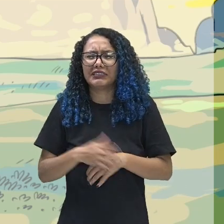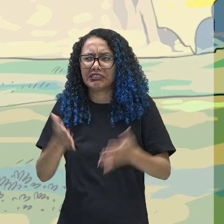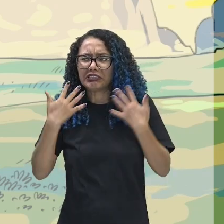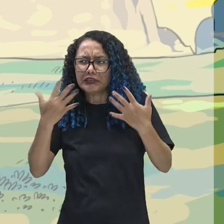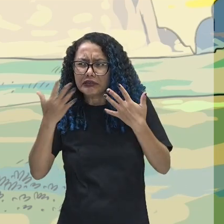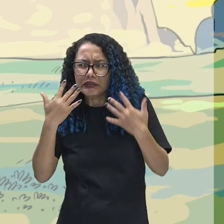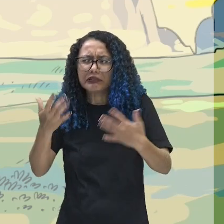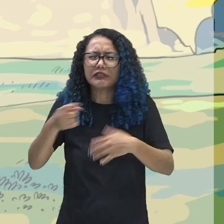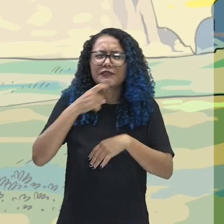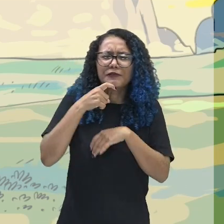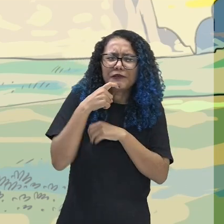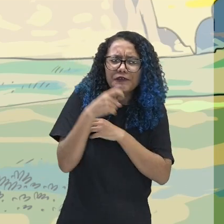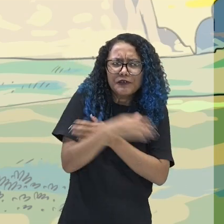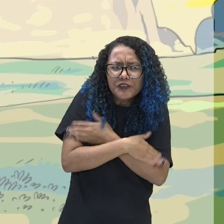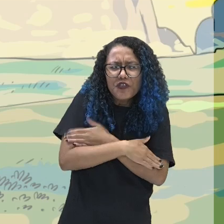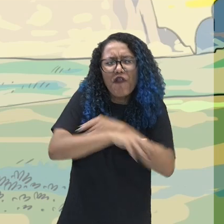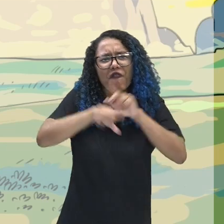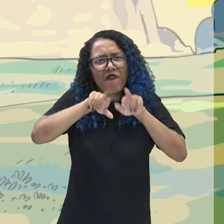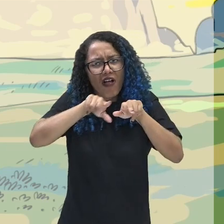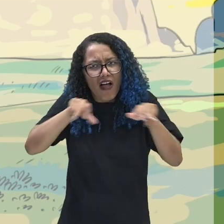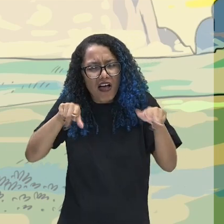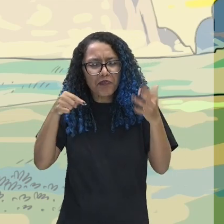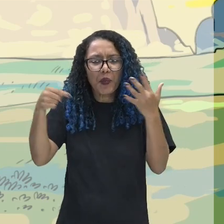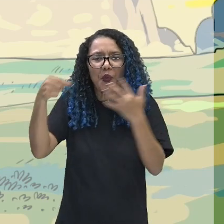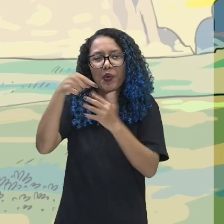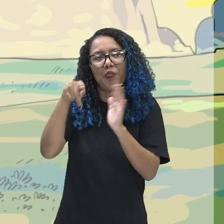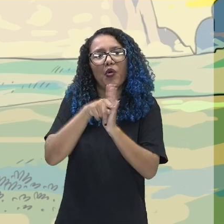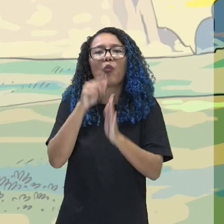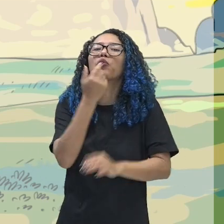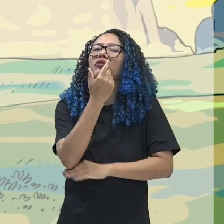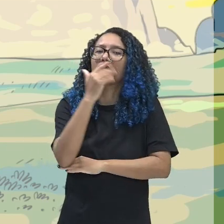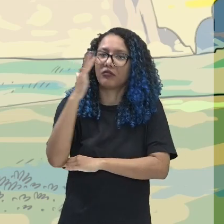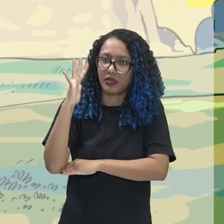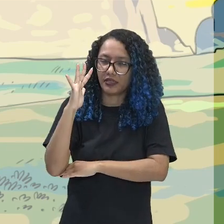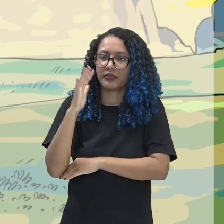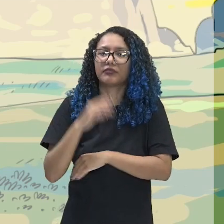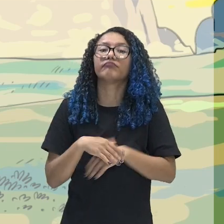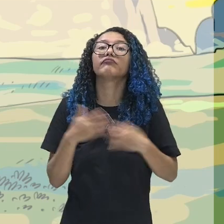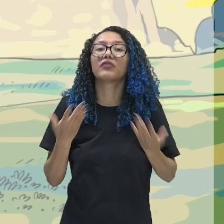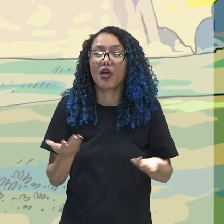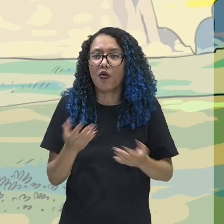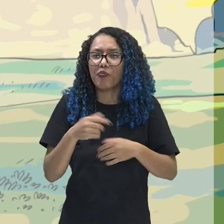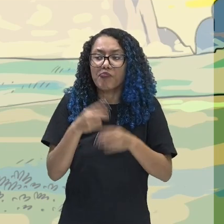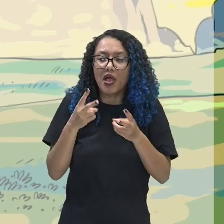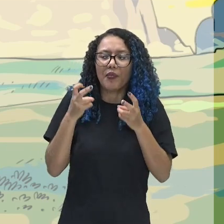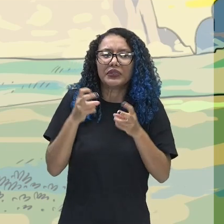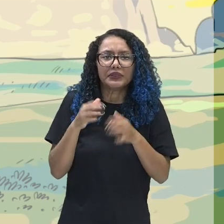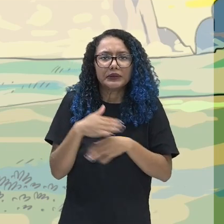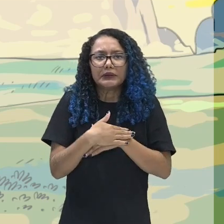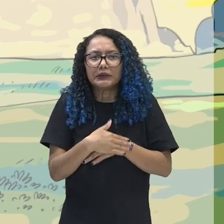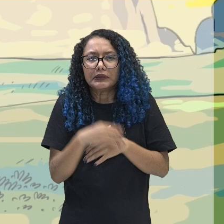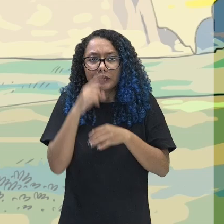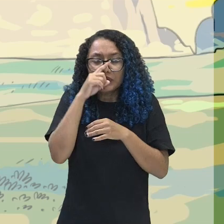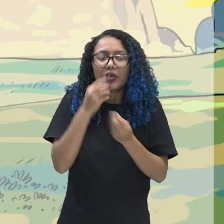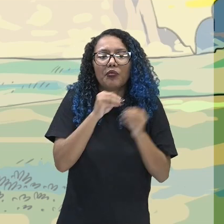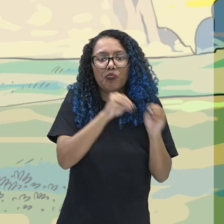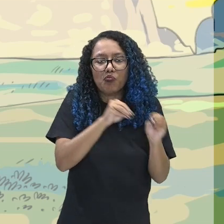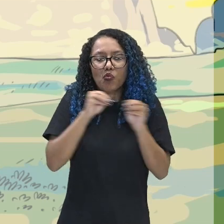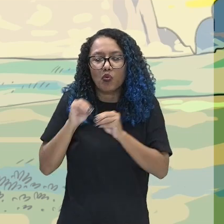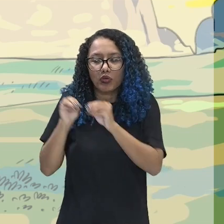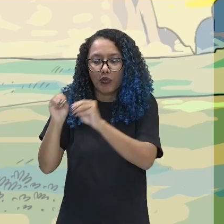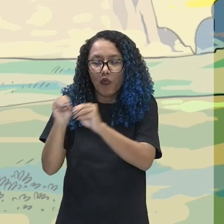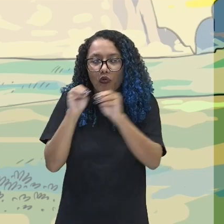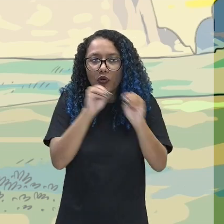outras situações que poderiam acontecer. Mais uma vez, eles migravam nesse momento. E eles começavam a pouco, à medida que o tempo